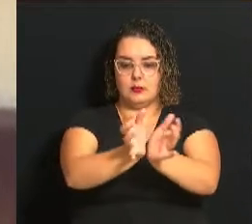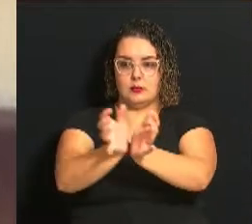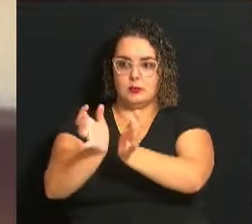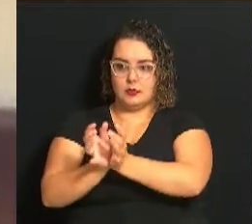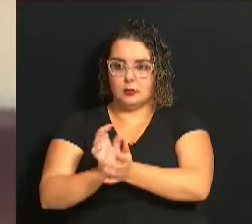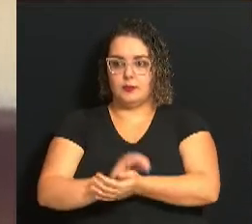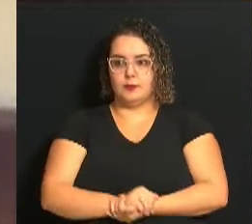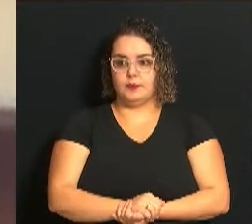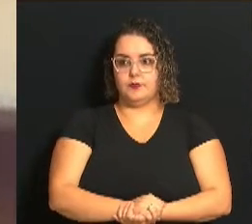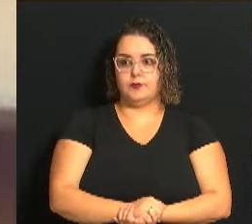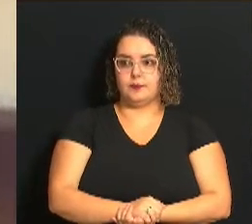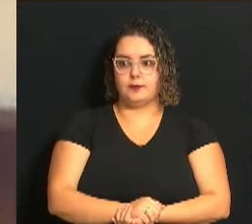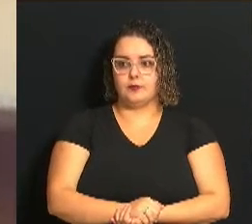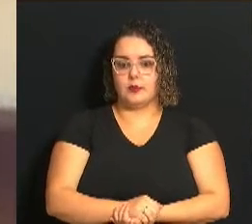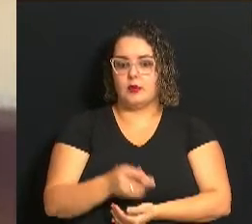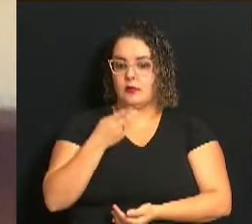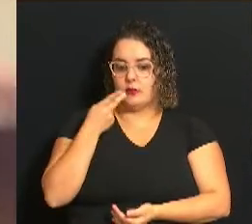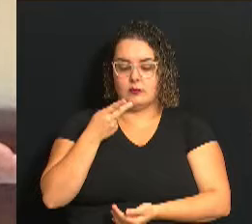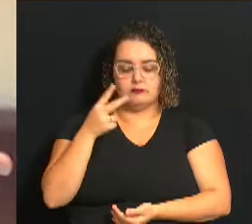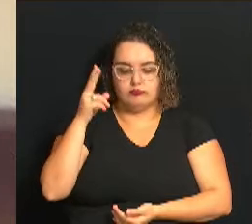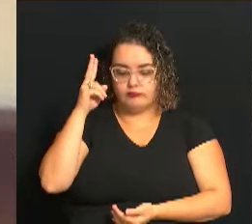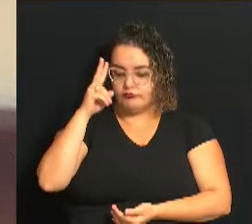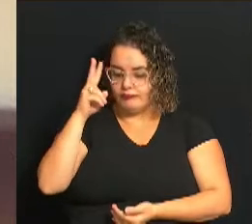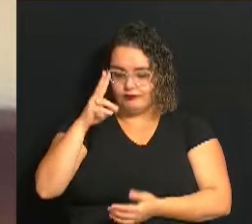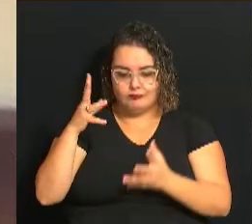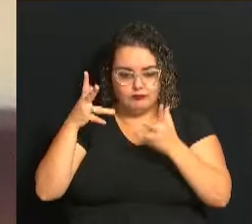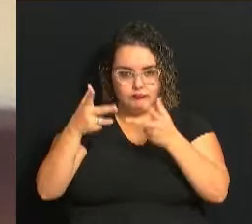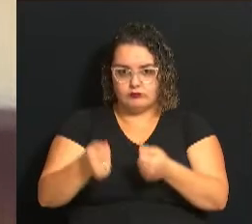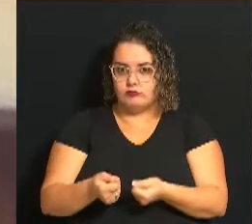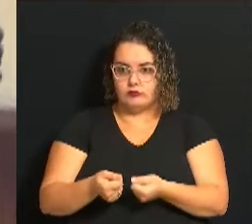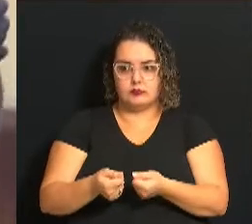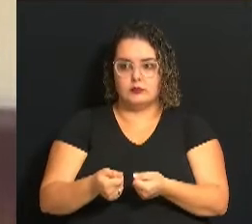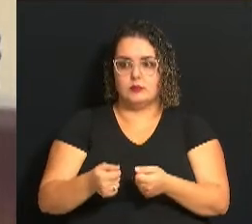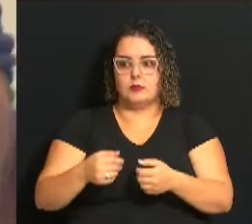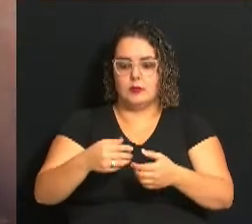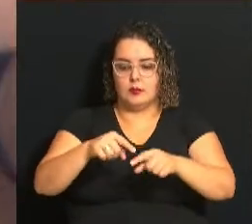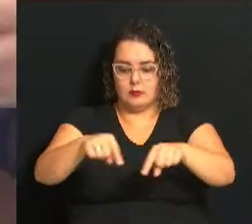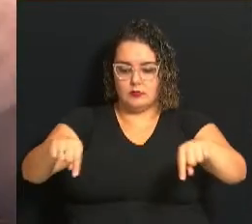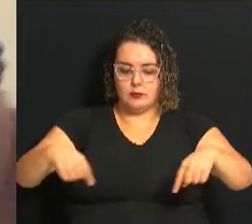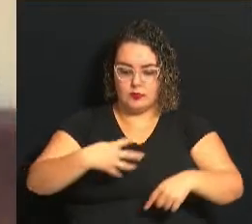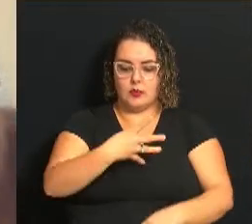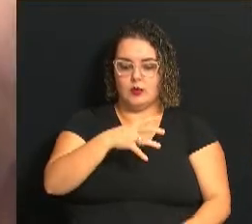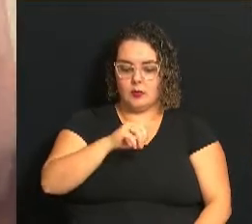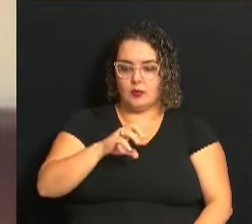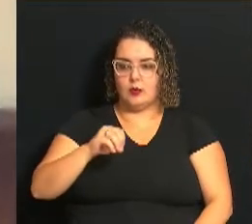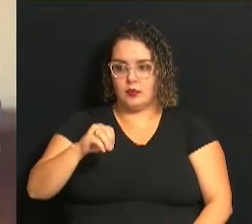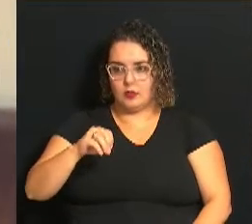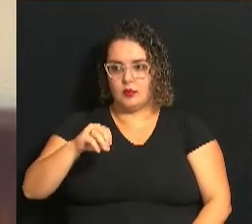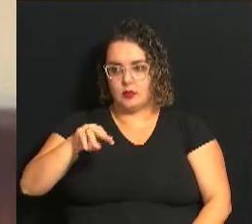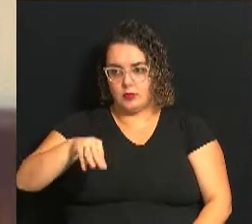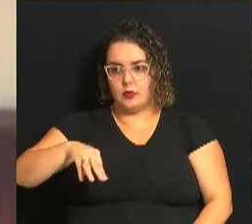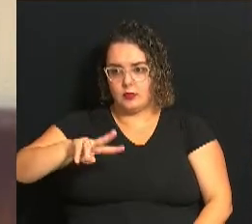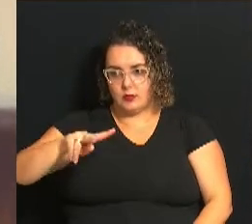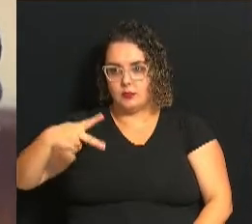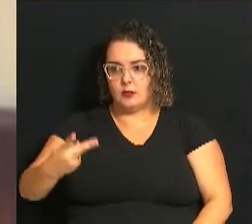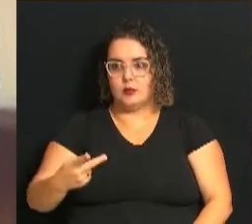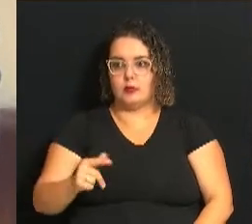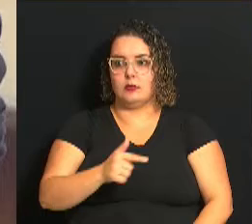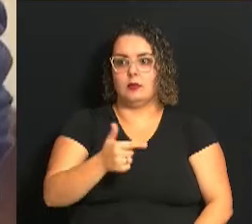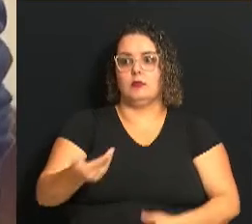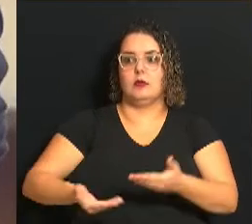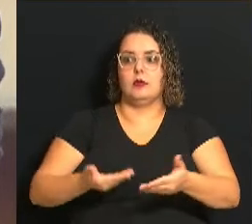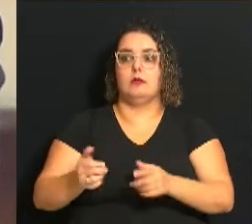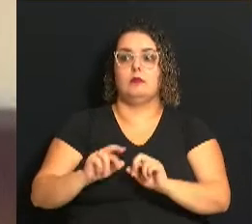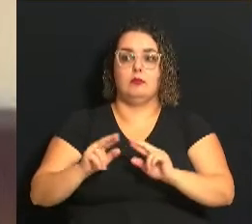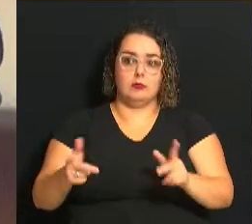agora eu não vou lembrar de cabeça todas elas, pedem esse limite de 400 metros quadrados, até para não haver um grande serviço, uma grande atratividade. Isso na APA é um pouco